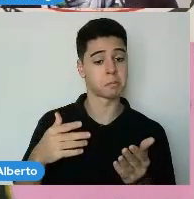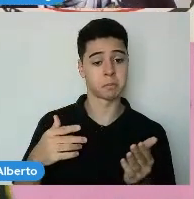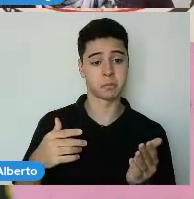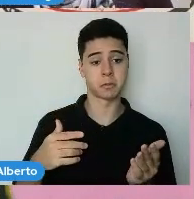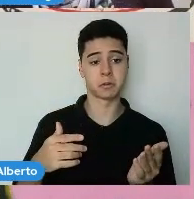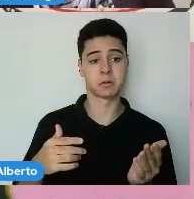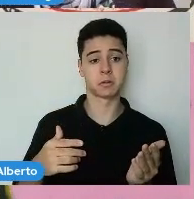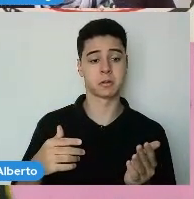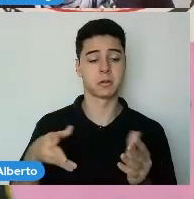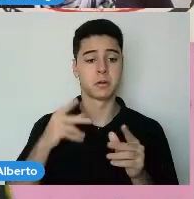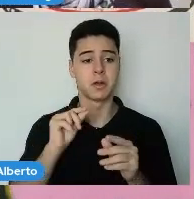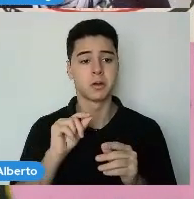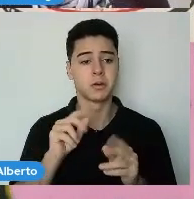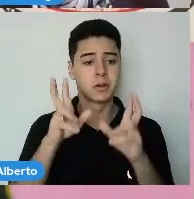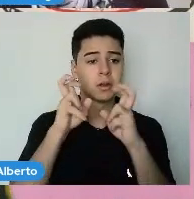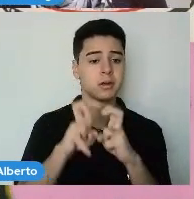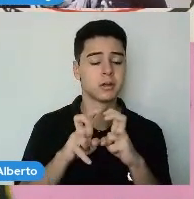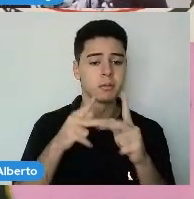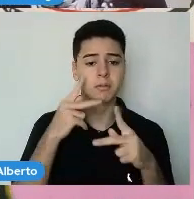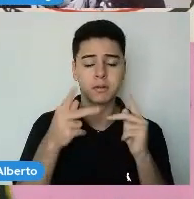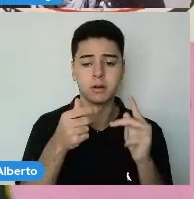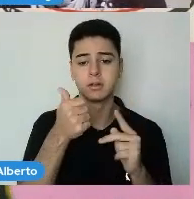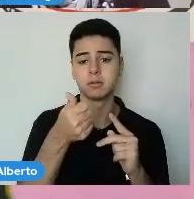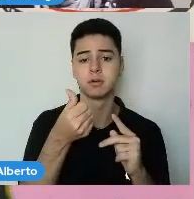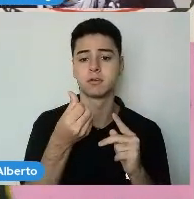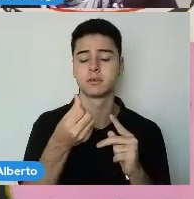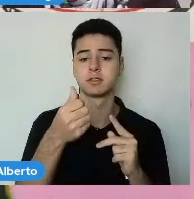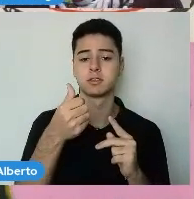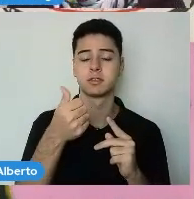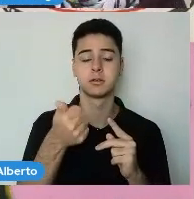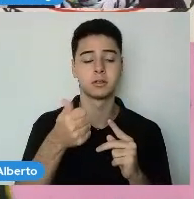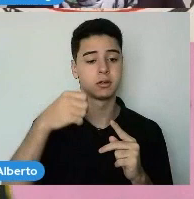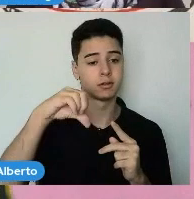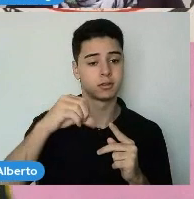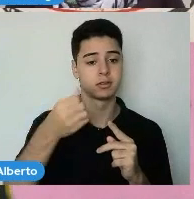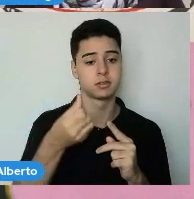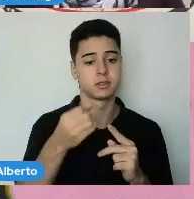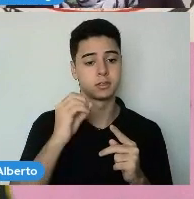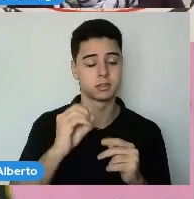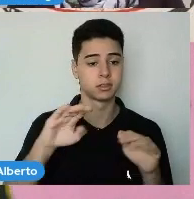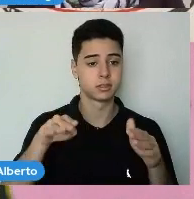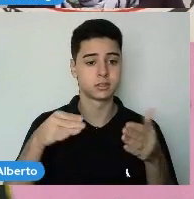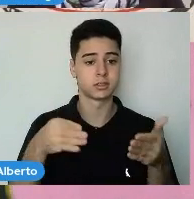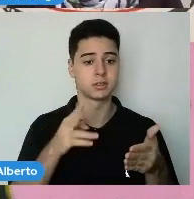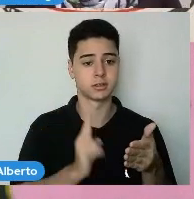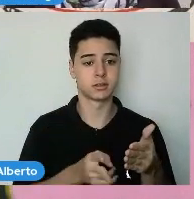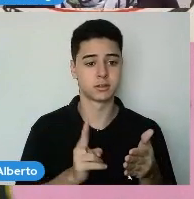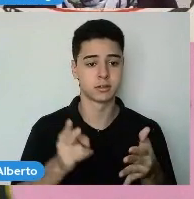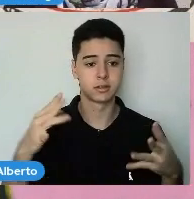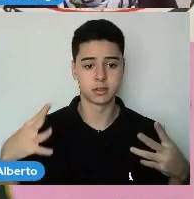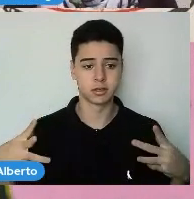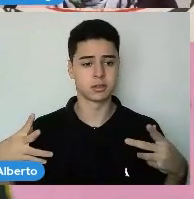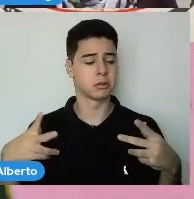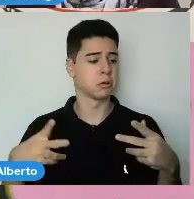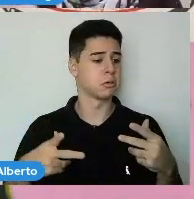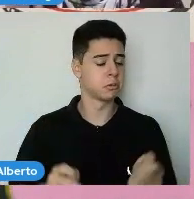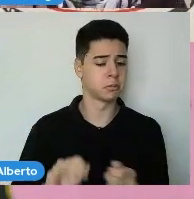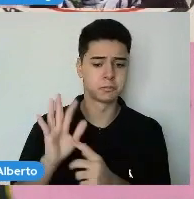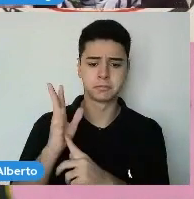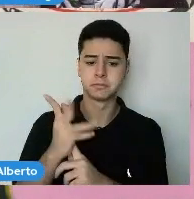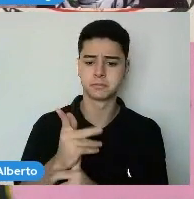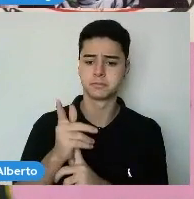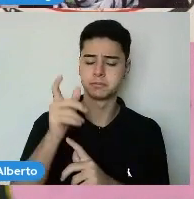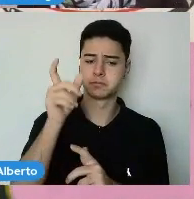termo que foi cunhado em 1960 e ele vai designar obras construídas a partir